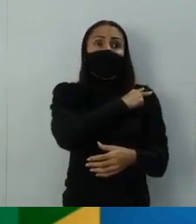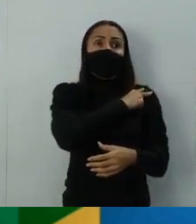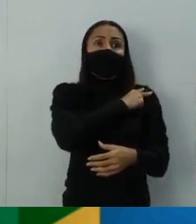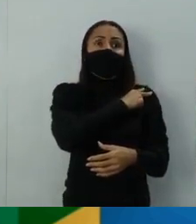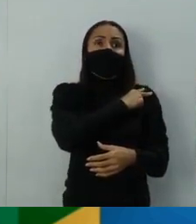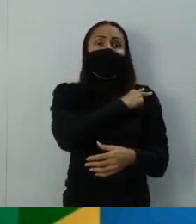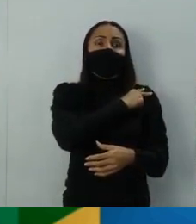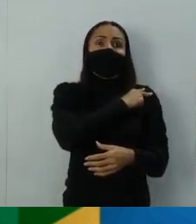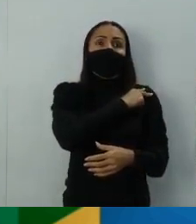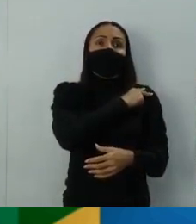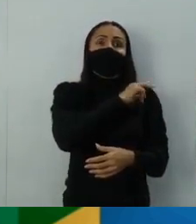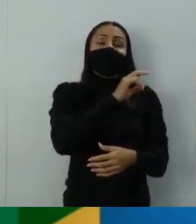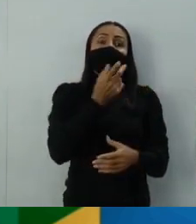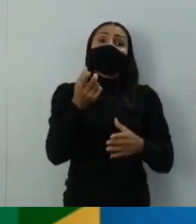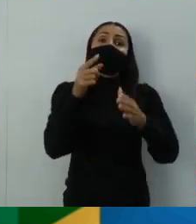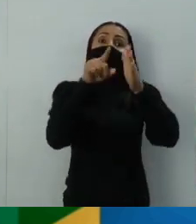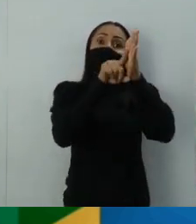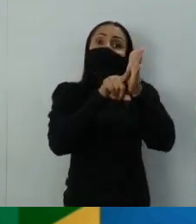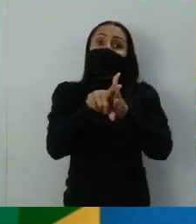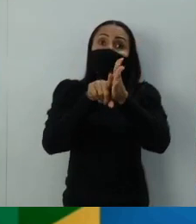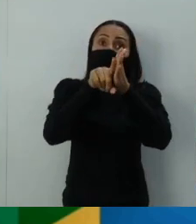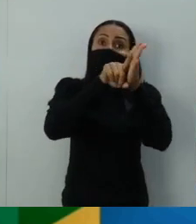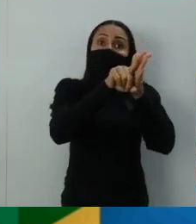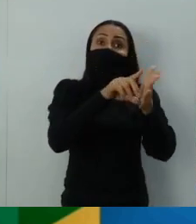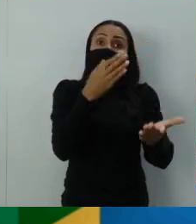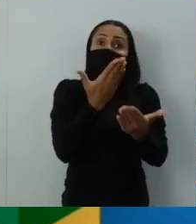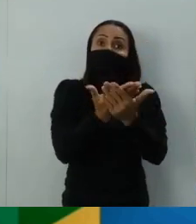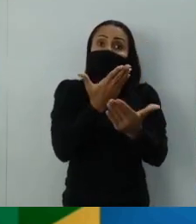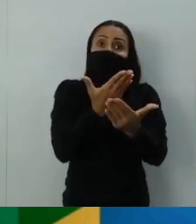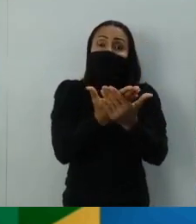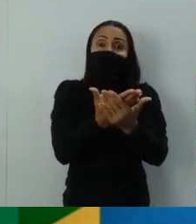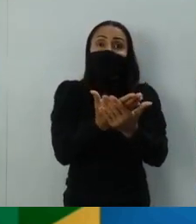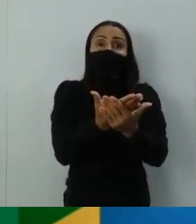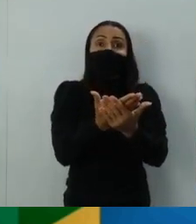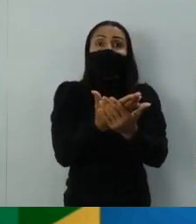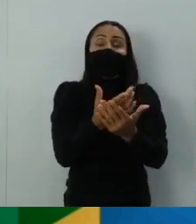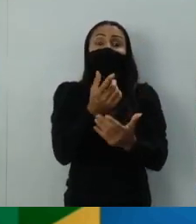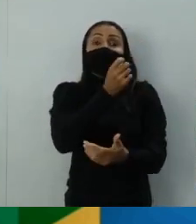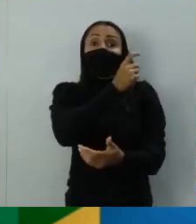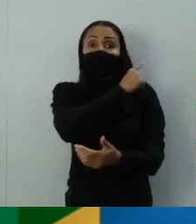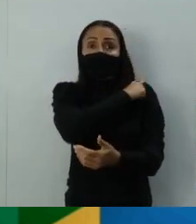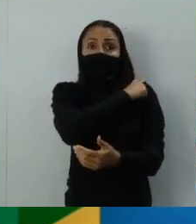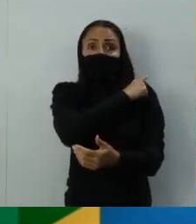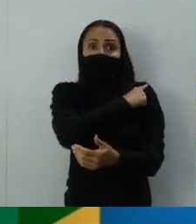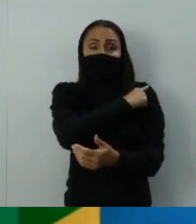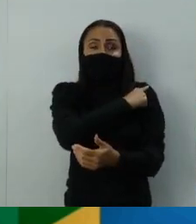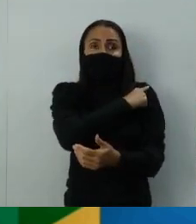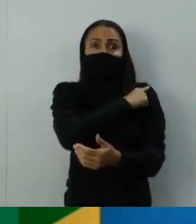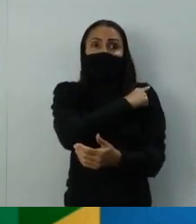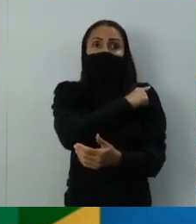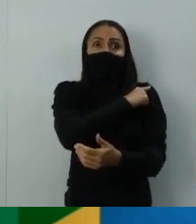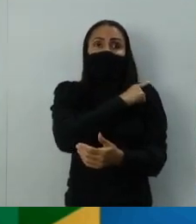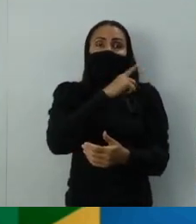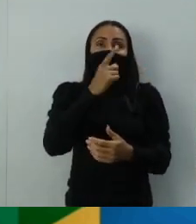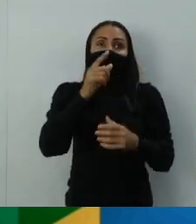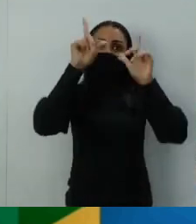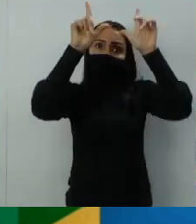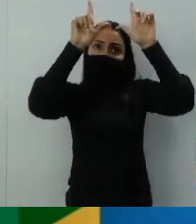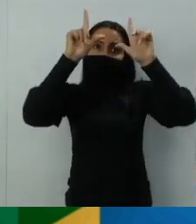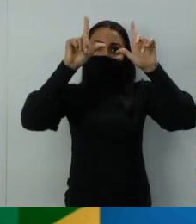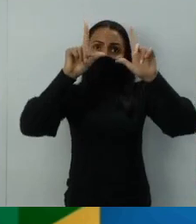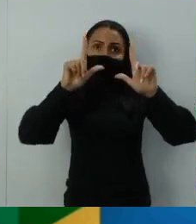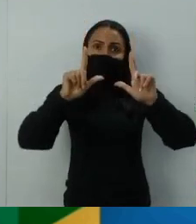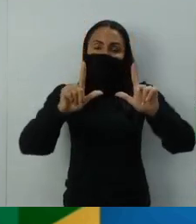dá uma olhadinha lá na aula da galera do primeiro ano, que está lá as primeiras aulas, aula 01 e